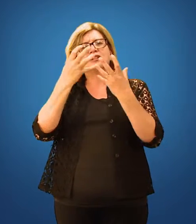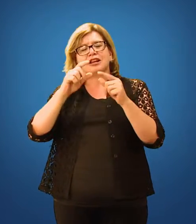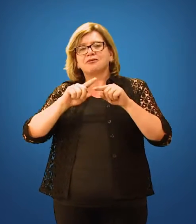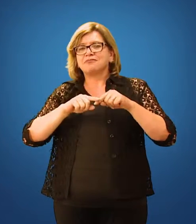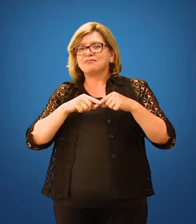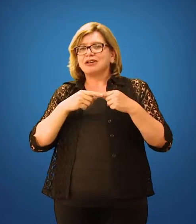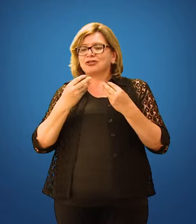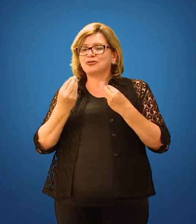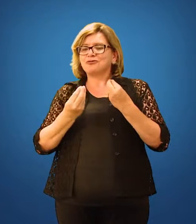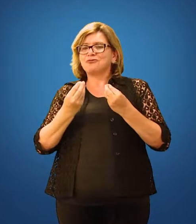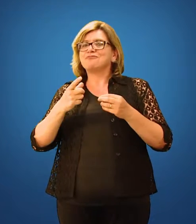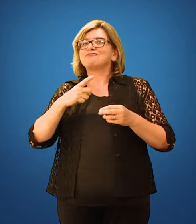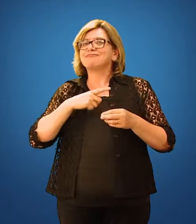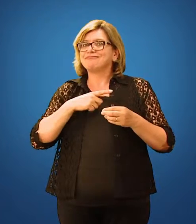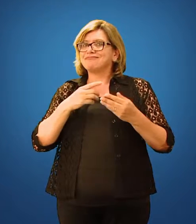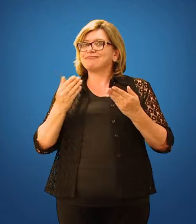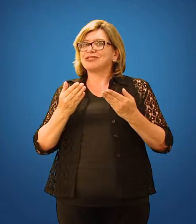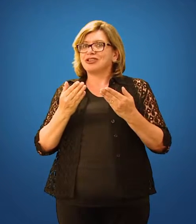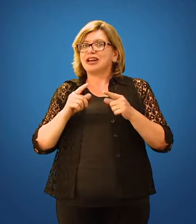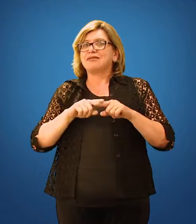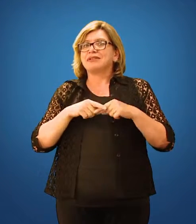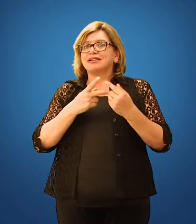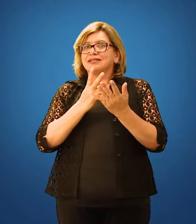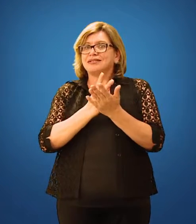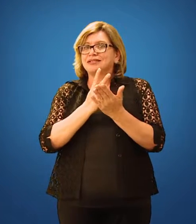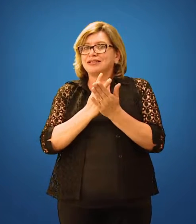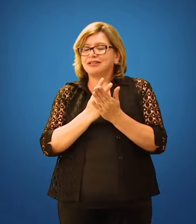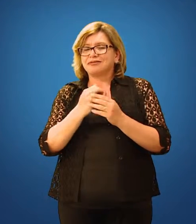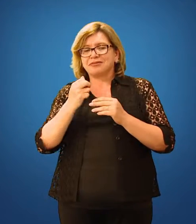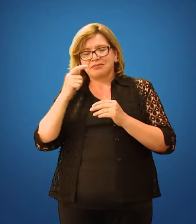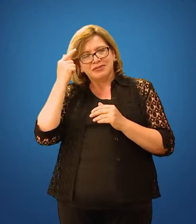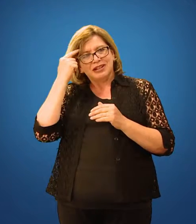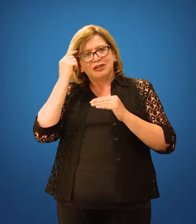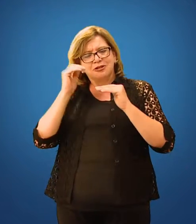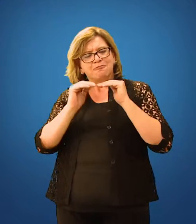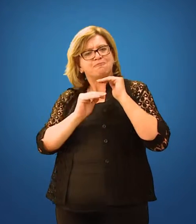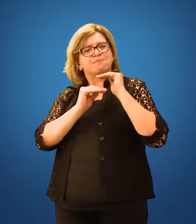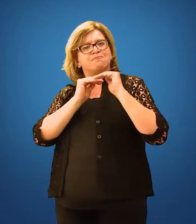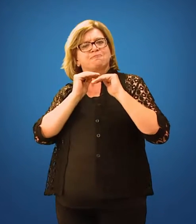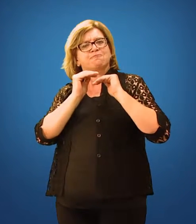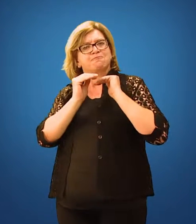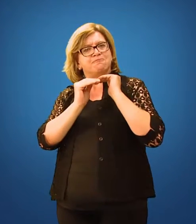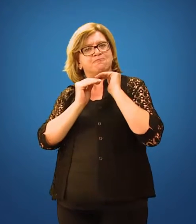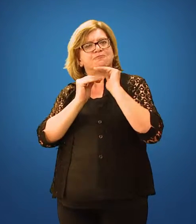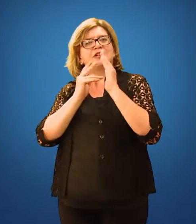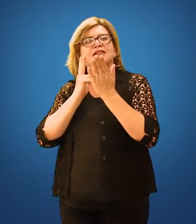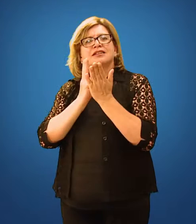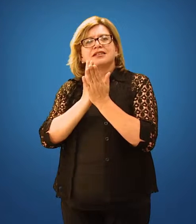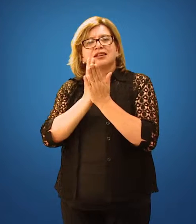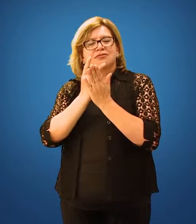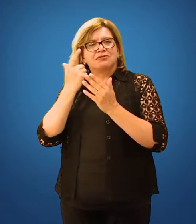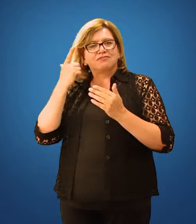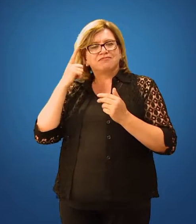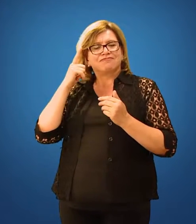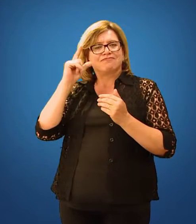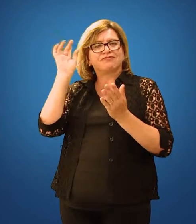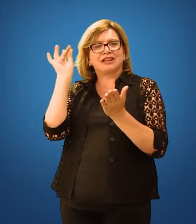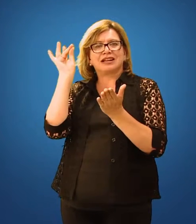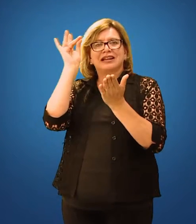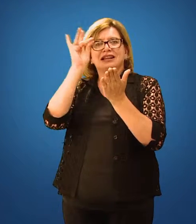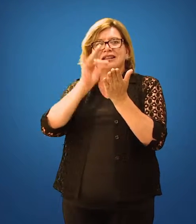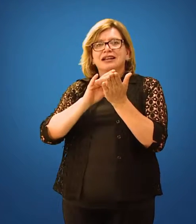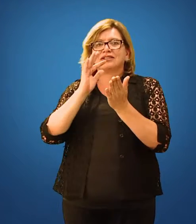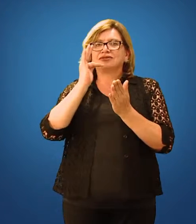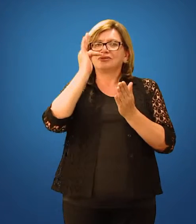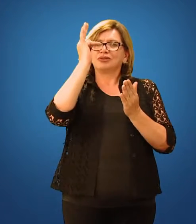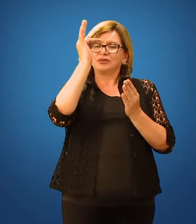mas sempre sabendo que eu vou ter que buscar mais, porque senão vira acomodação, e eu vou buscar alcançar essa realidade futura. Então, eu